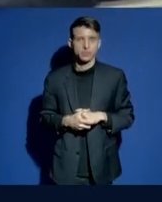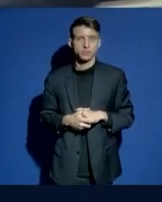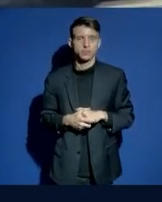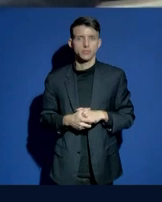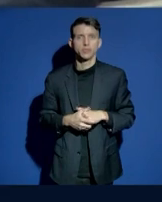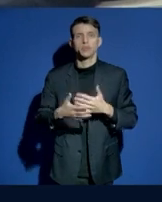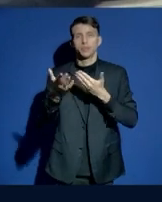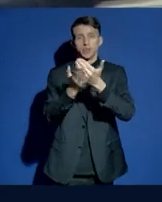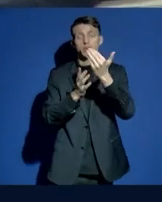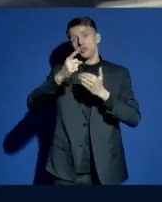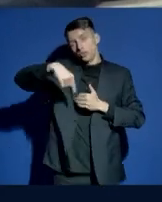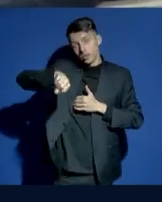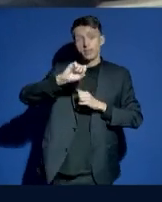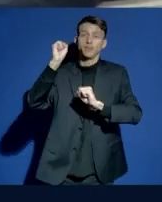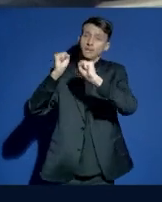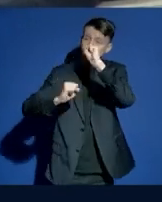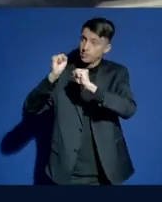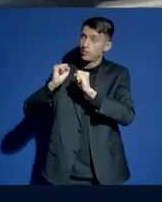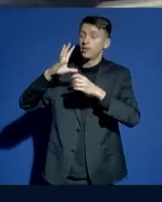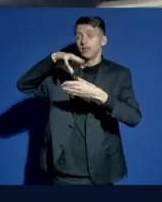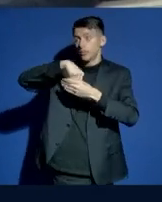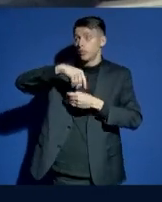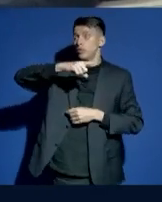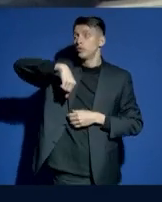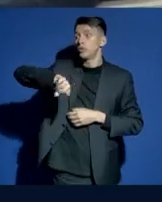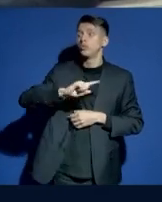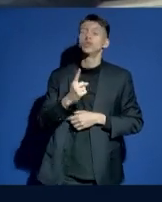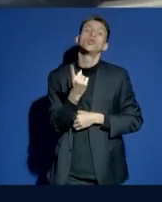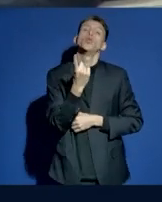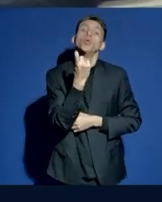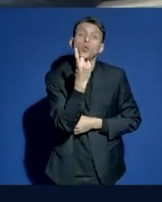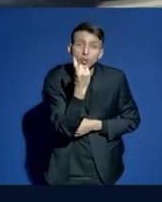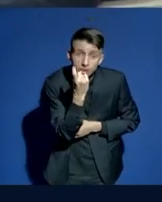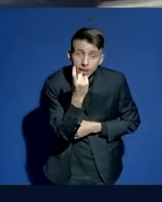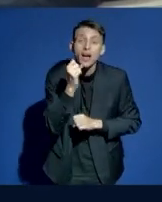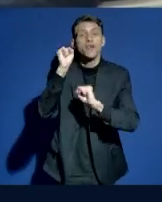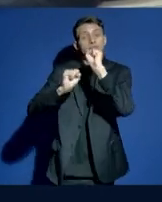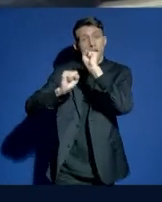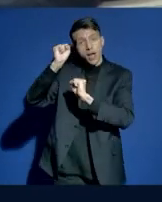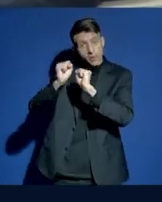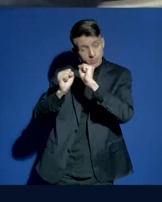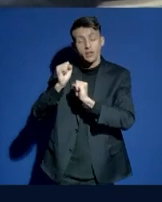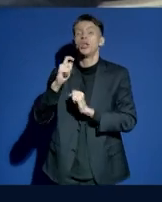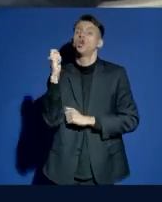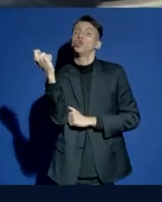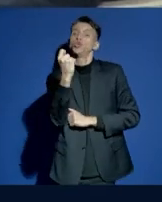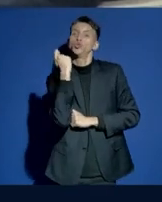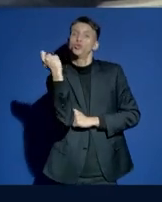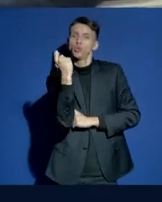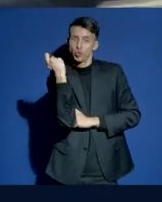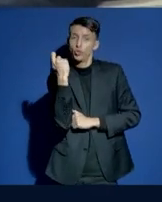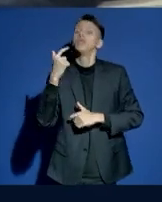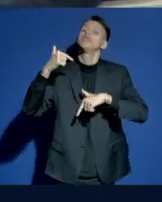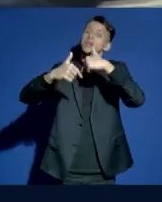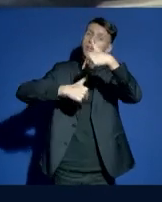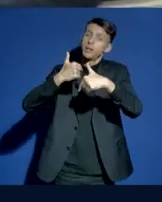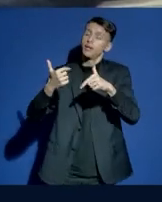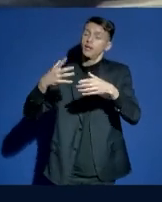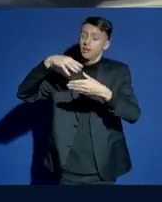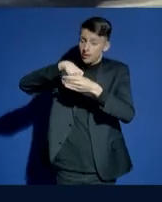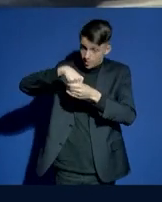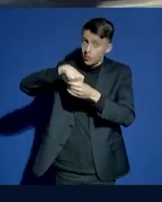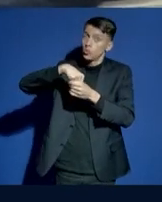fábrica que inclusive nós somos a única fábrica do Noroeste do Estado do Rio Grande do Sul que parte da